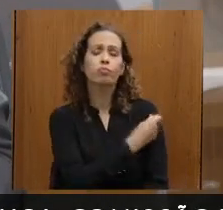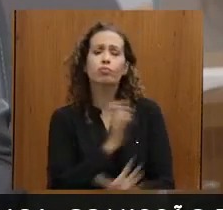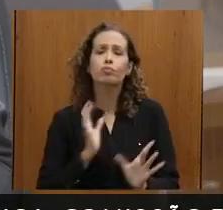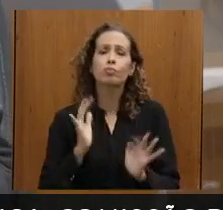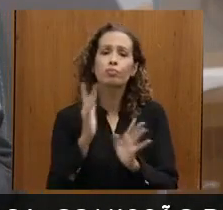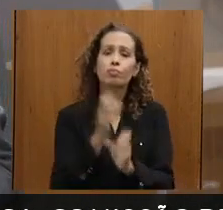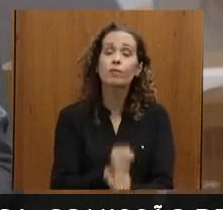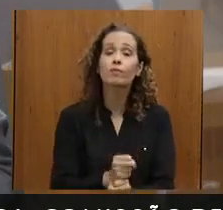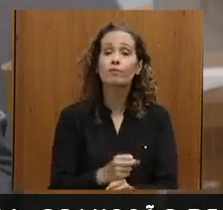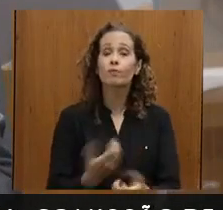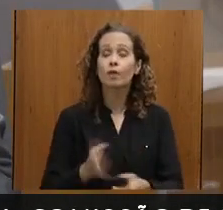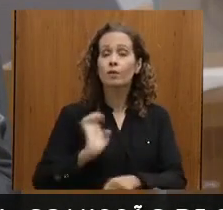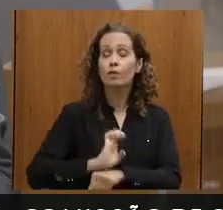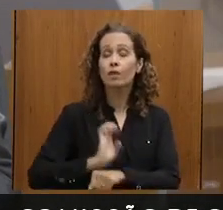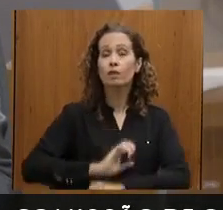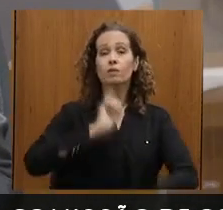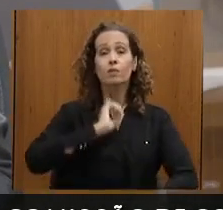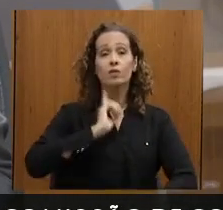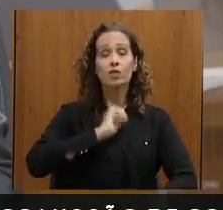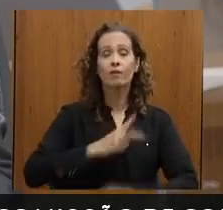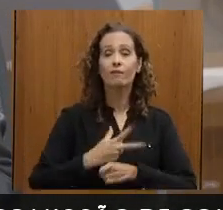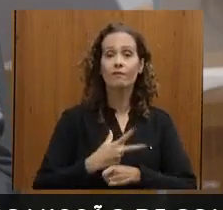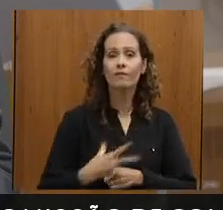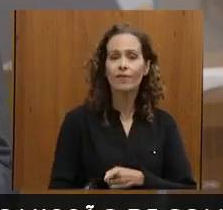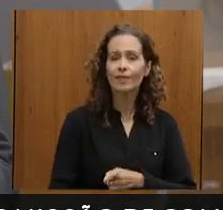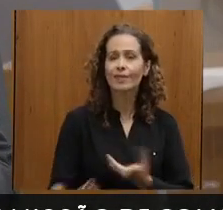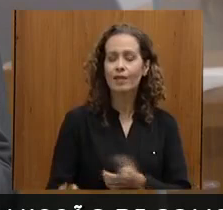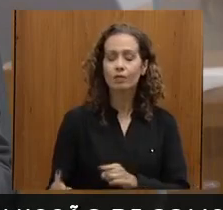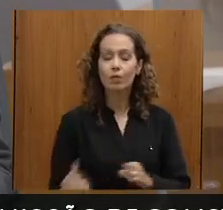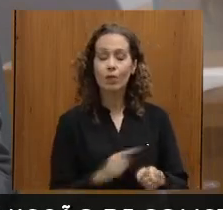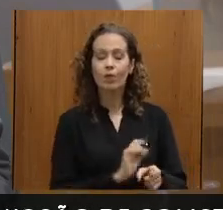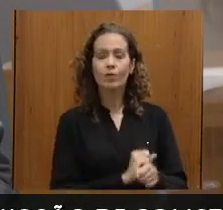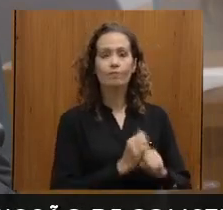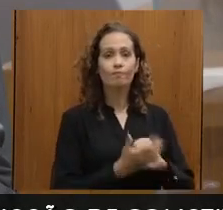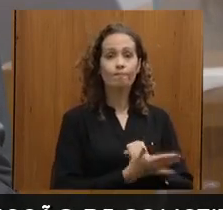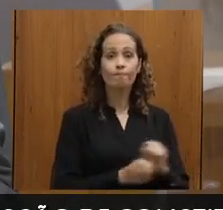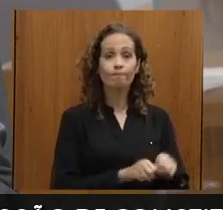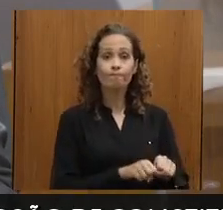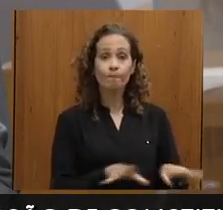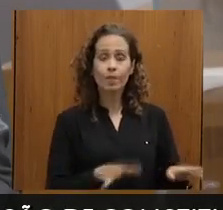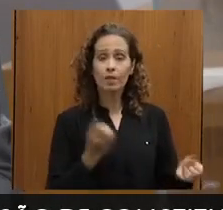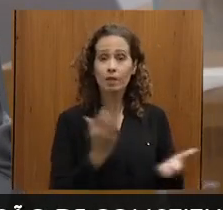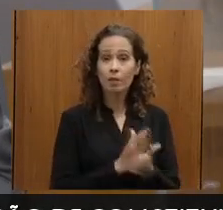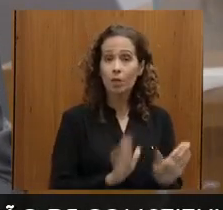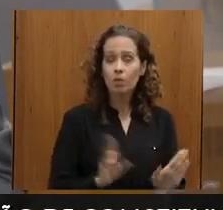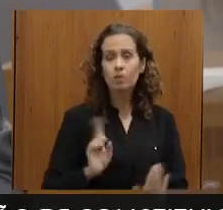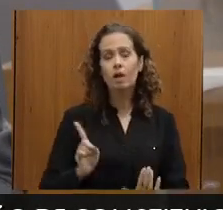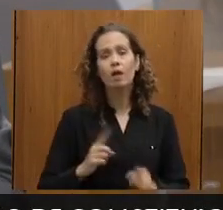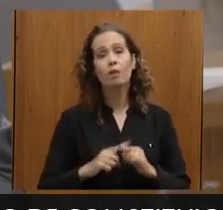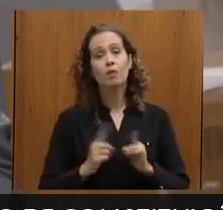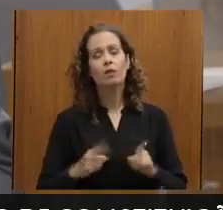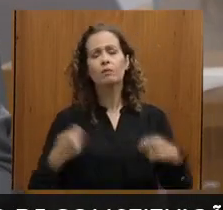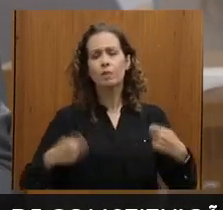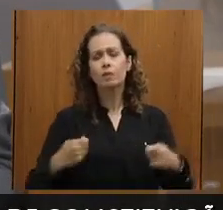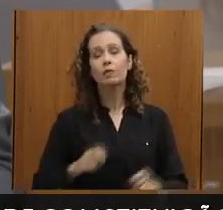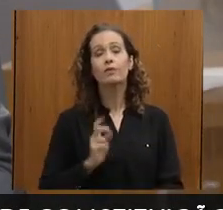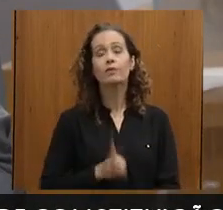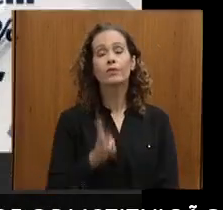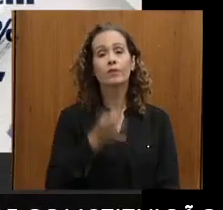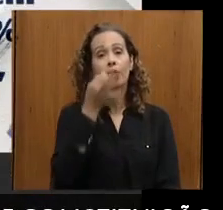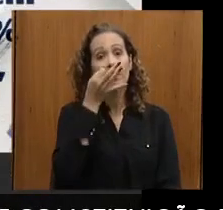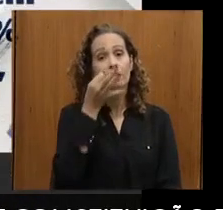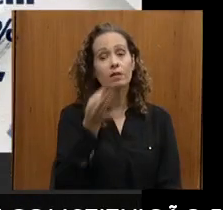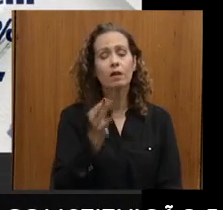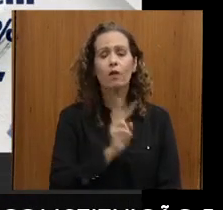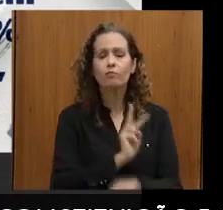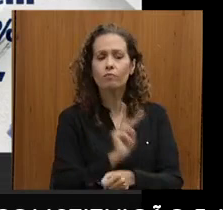está vencendo a pandemia do coronavírus, ainda não acabou, ainda é preciso ter muita atenção, muito